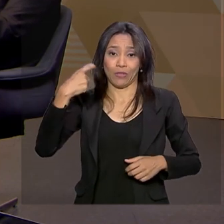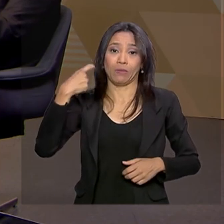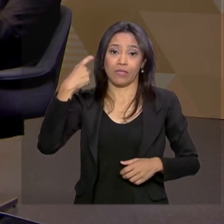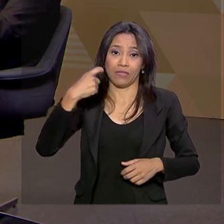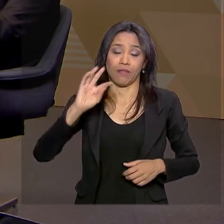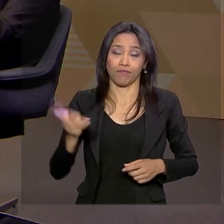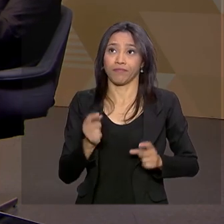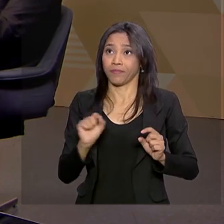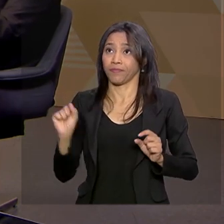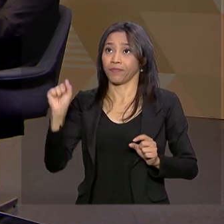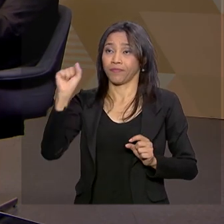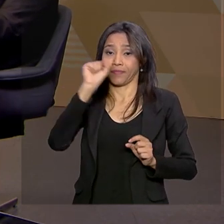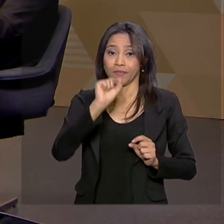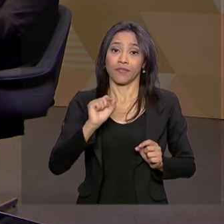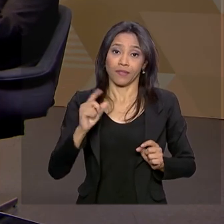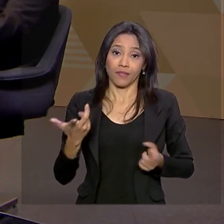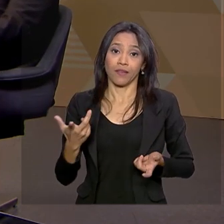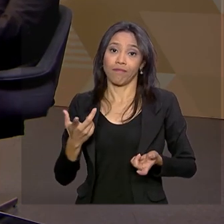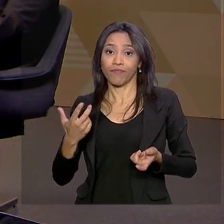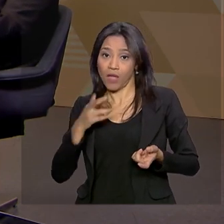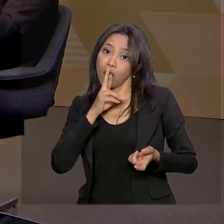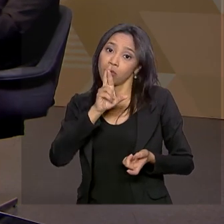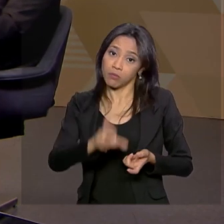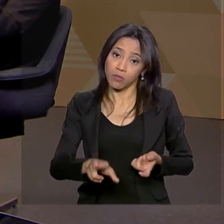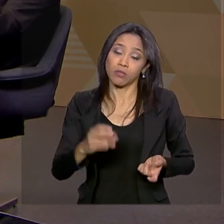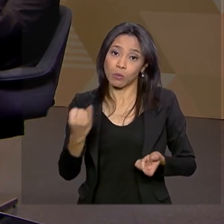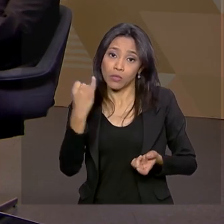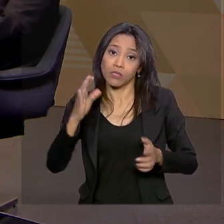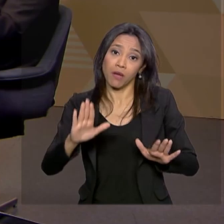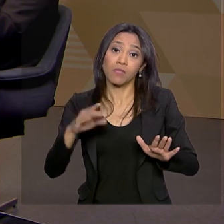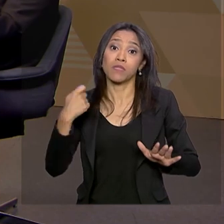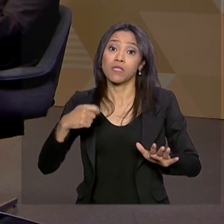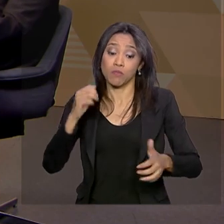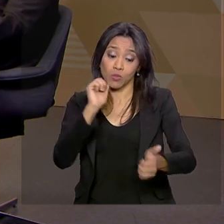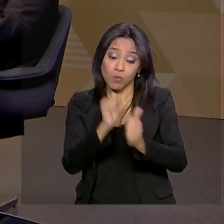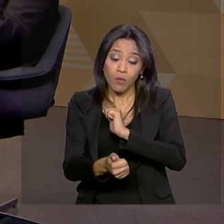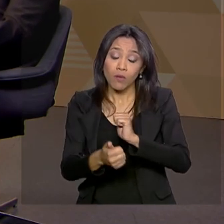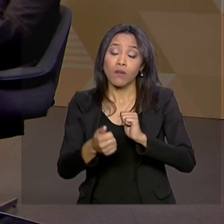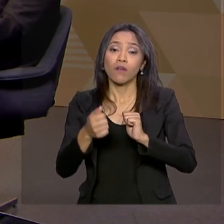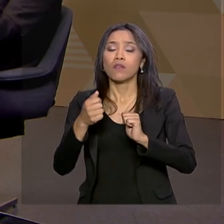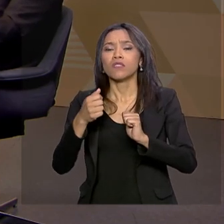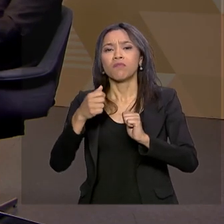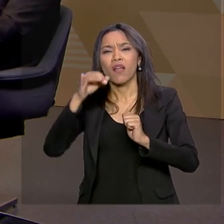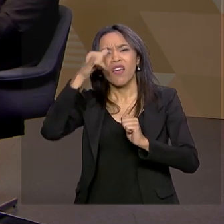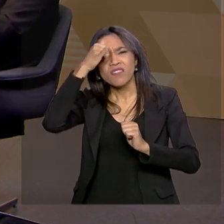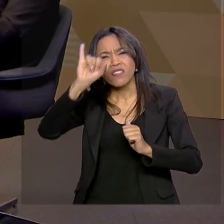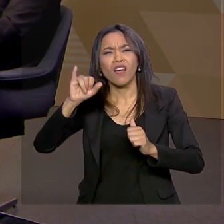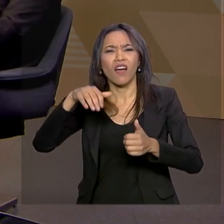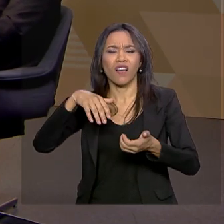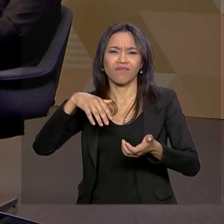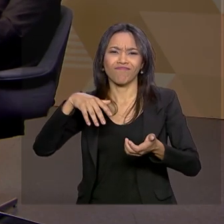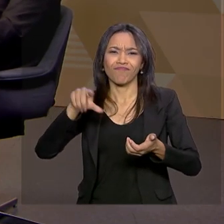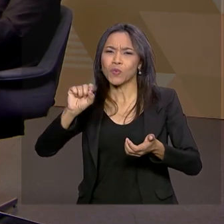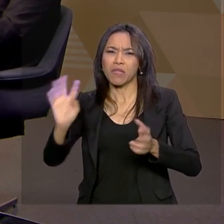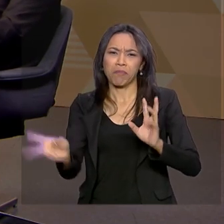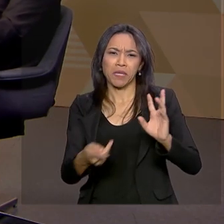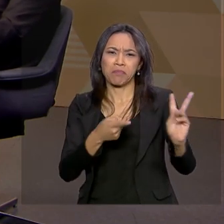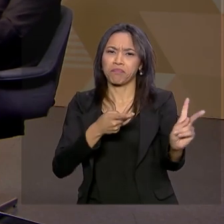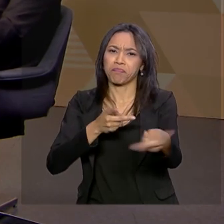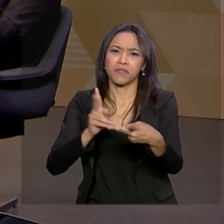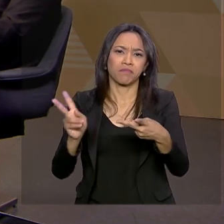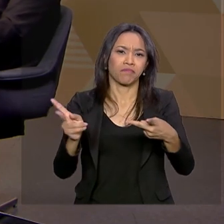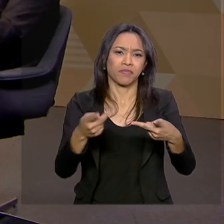sejam importantes, mas nós temos que trabalhar o futebol para evitar essas causas que